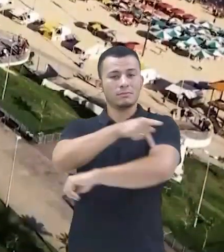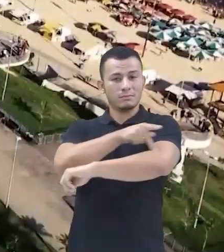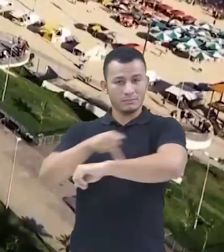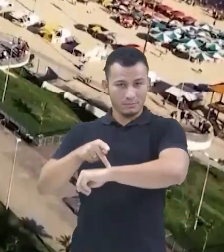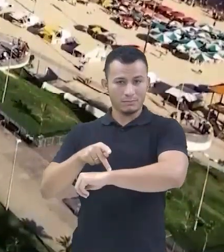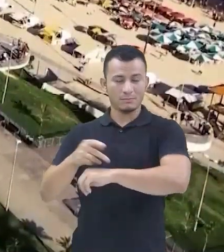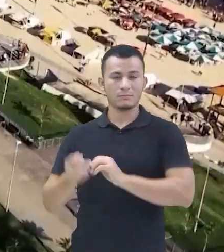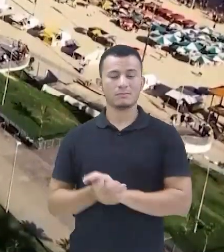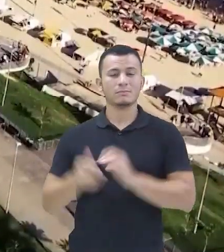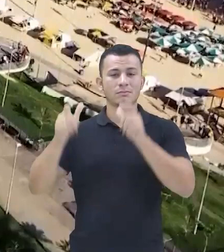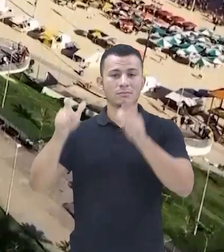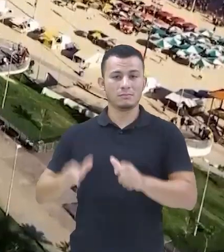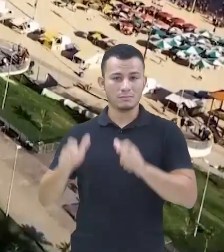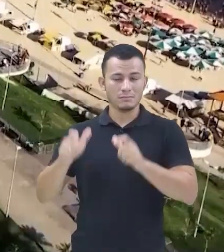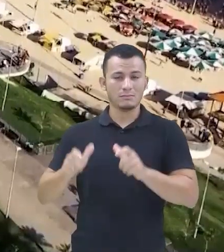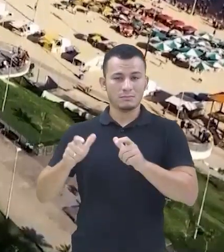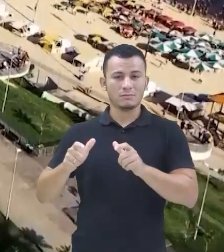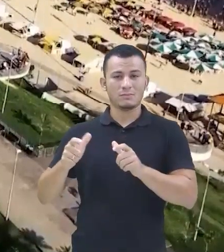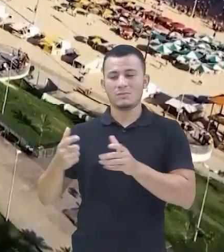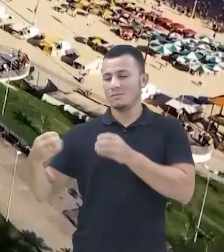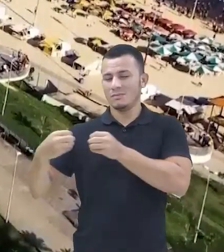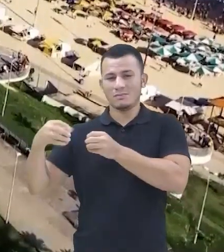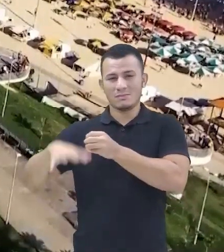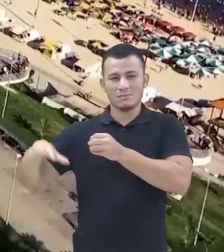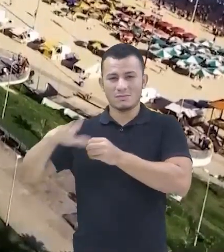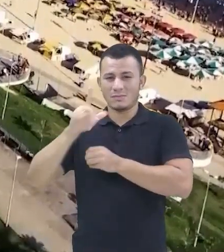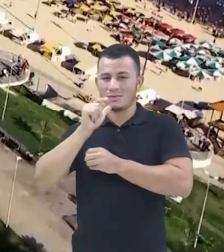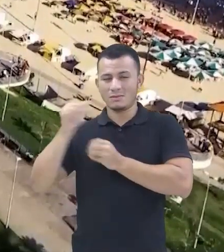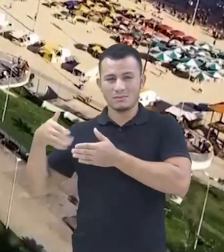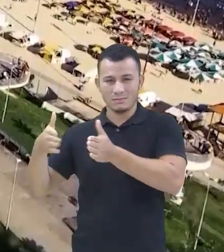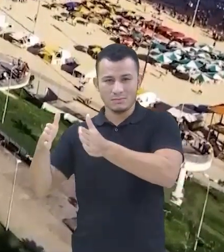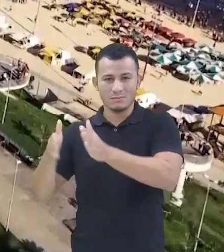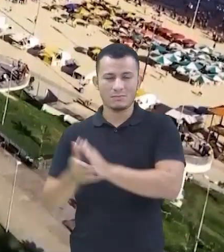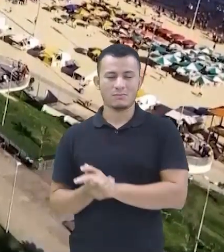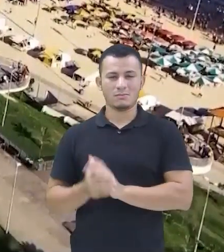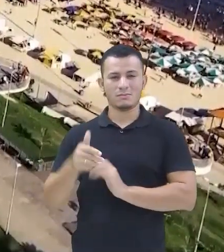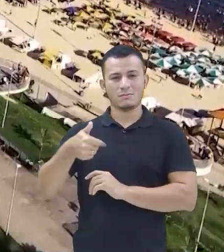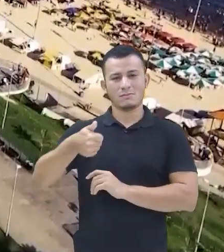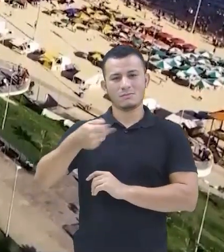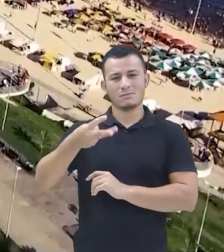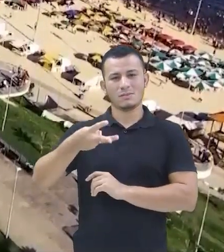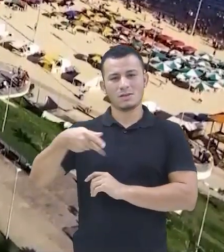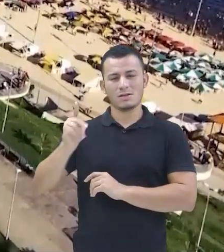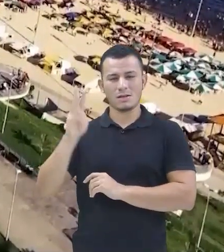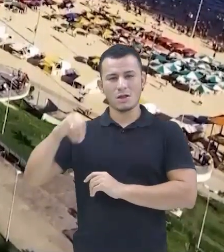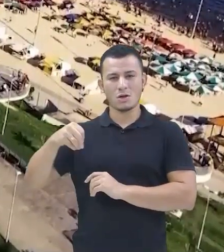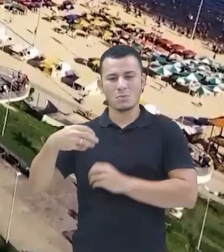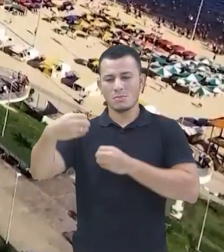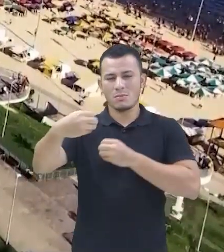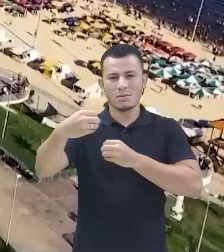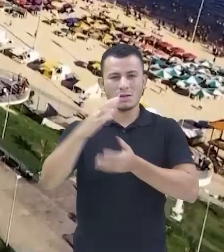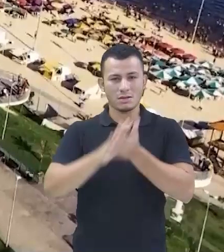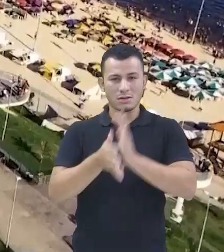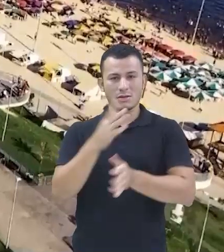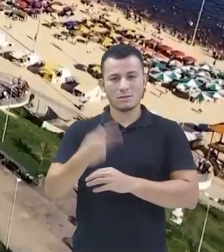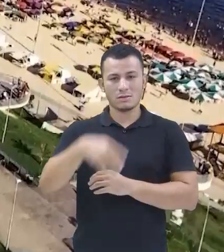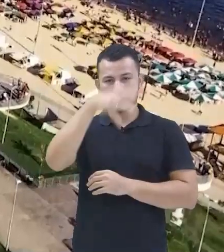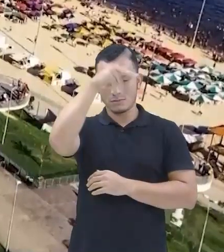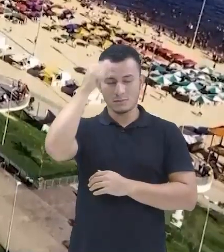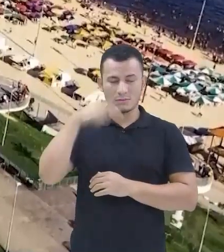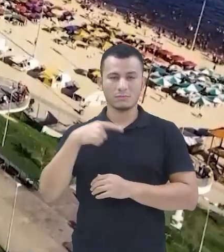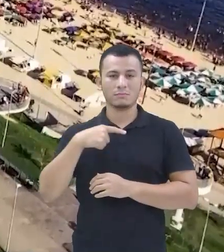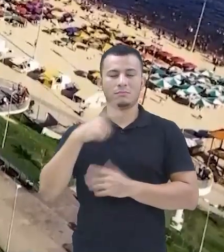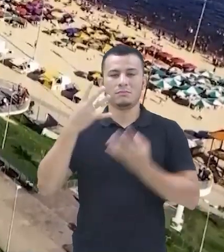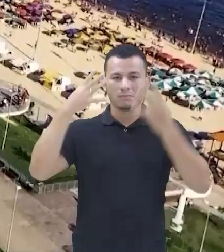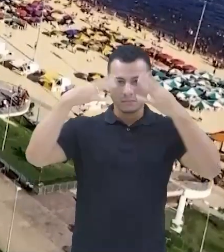Negra, localizada à margem esquerda do Rio Negro, a aproximadamente 13 quilômetros do centro de Manaus. Possui orla